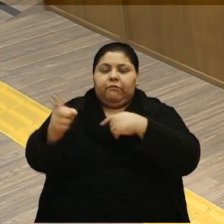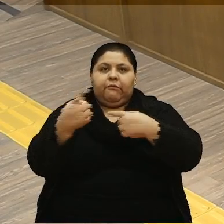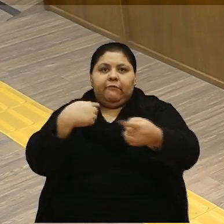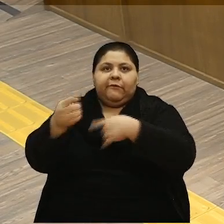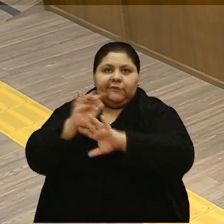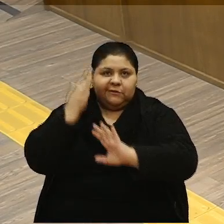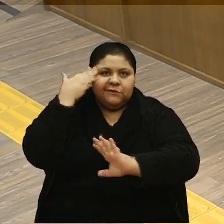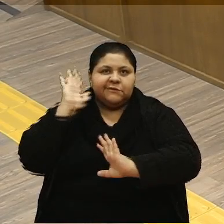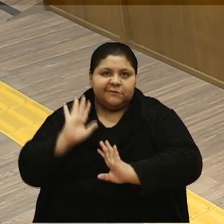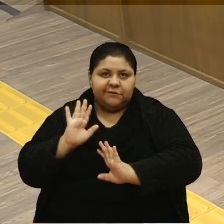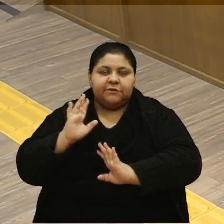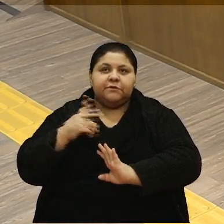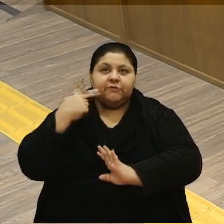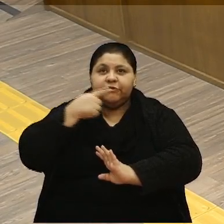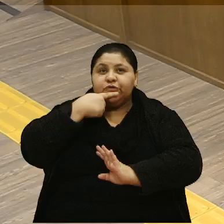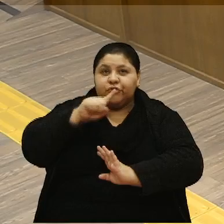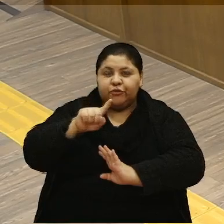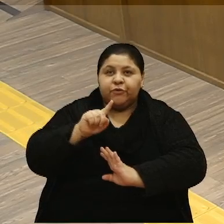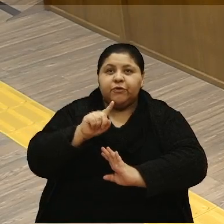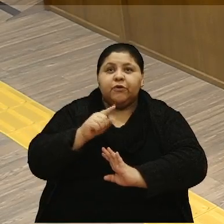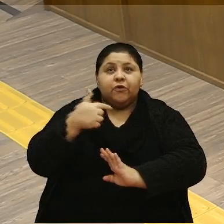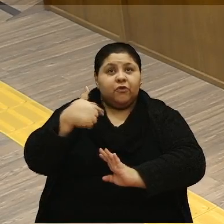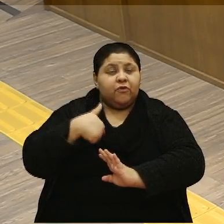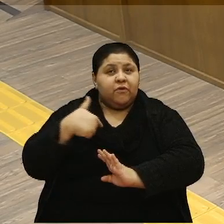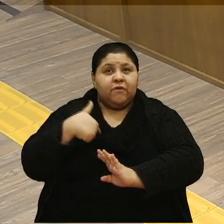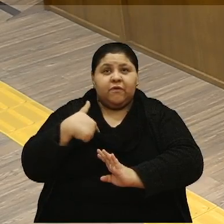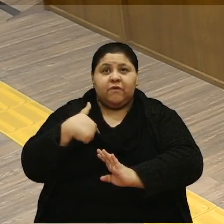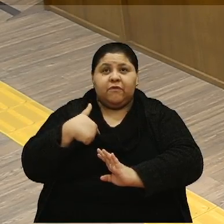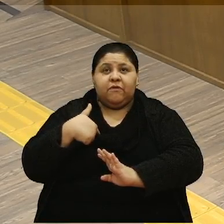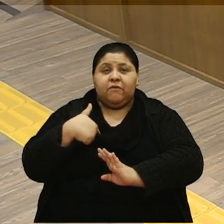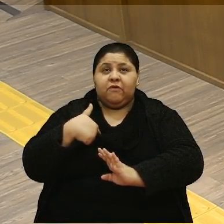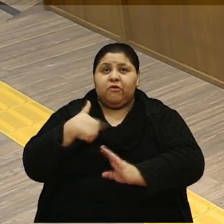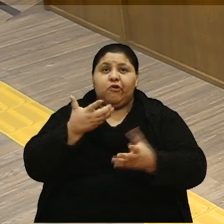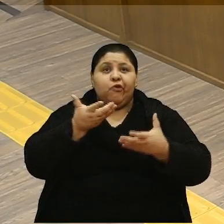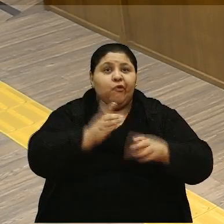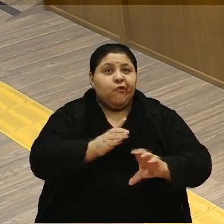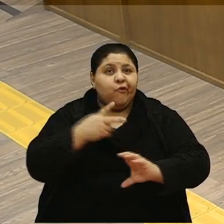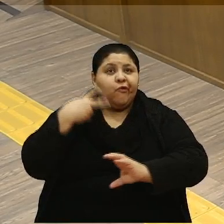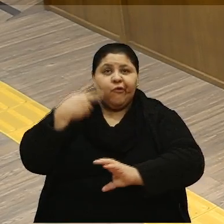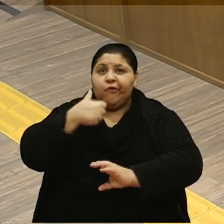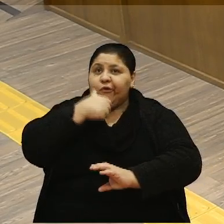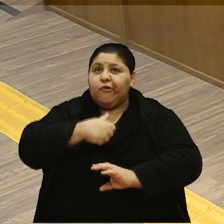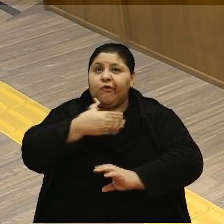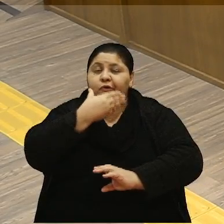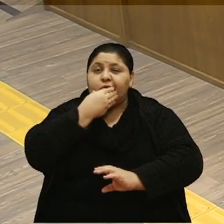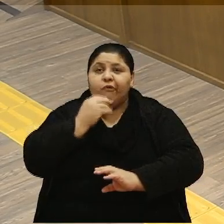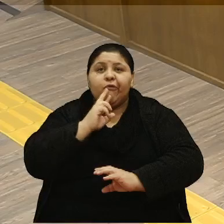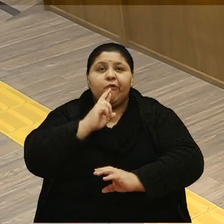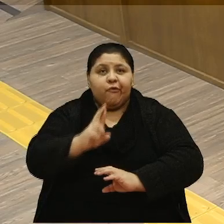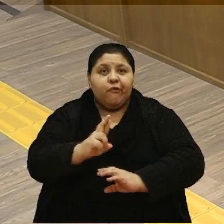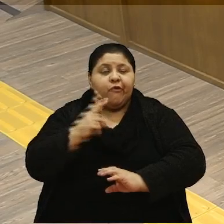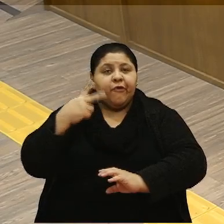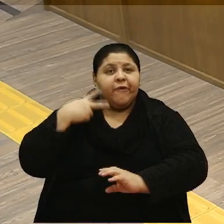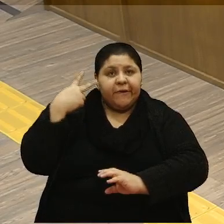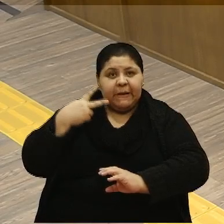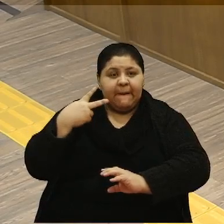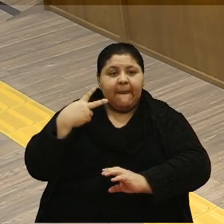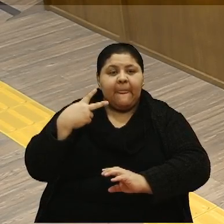Vereador Caleb, sobre sua questão de ordem, eu não vou suprimir fala de vereador ou de vereadora que responda, e a